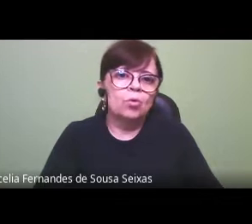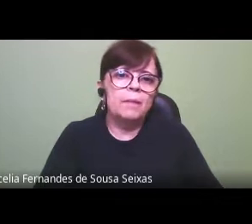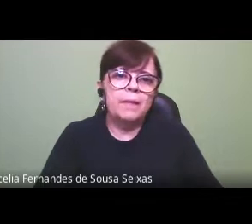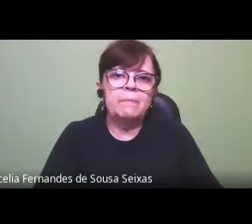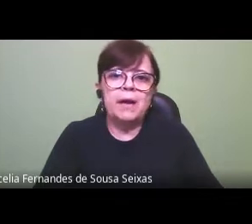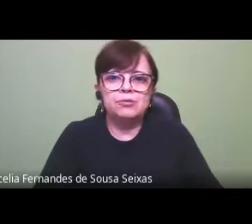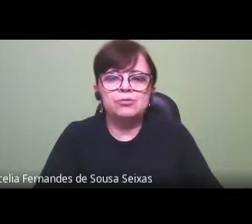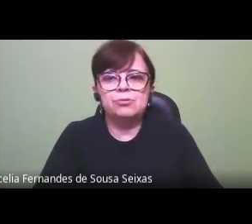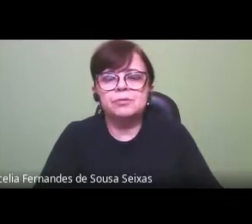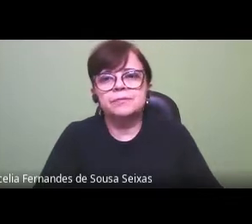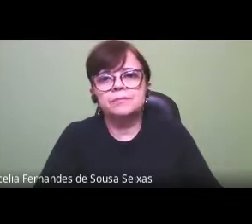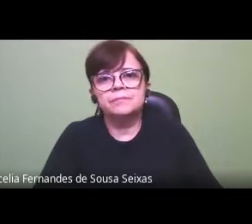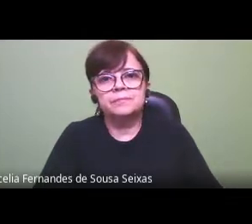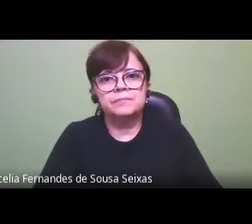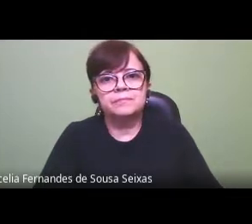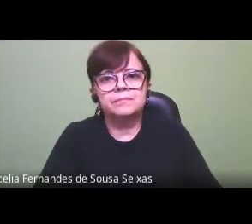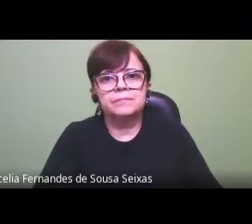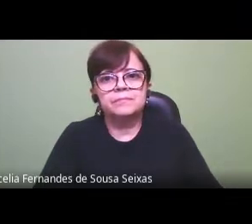U é para baixo,